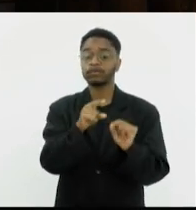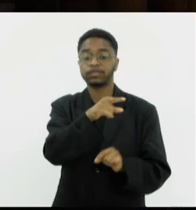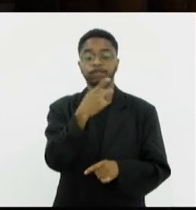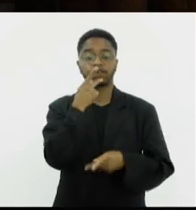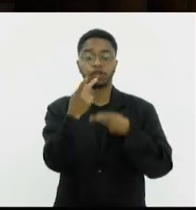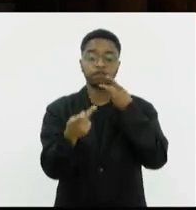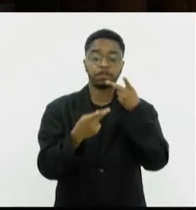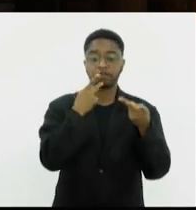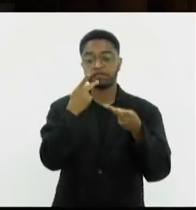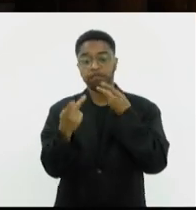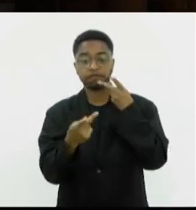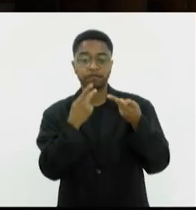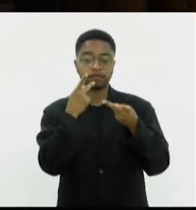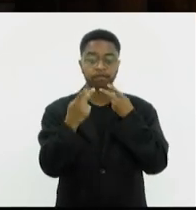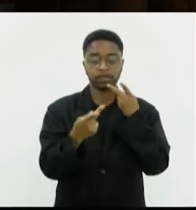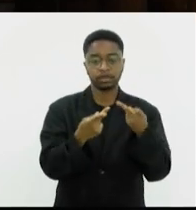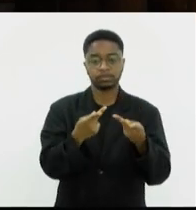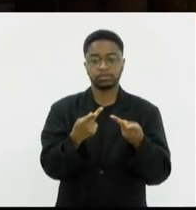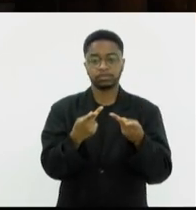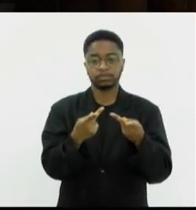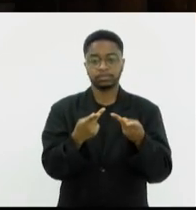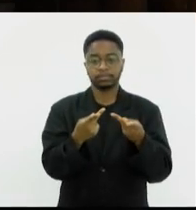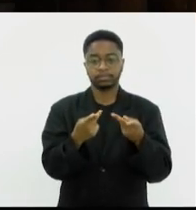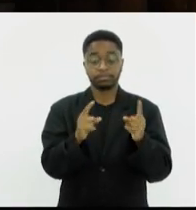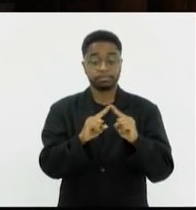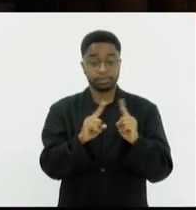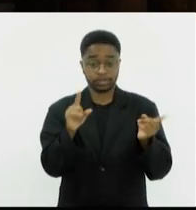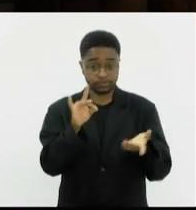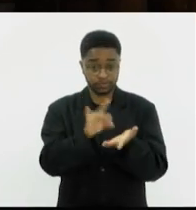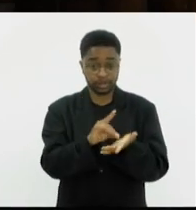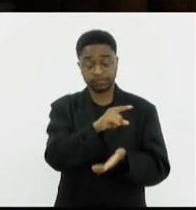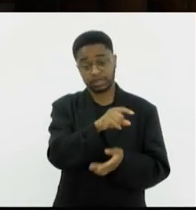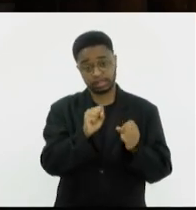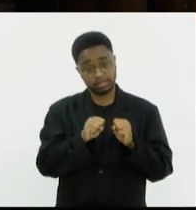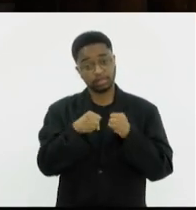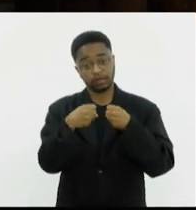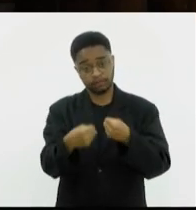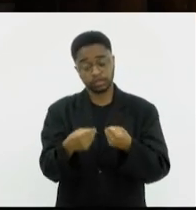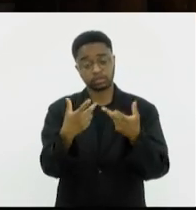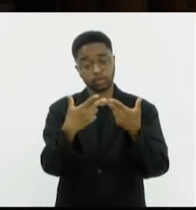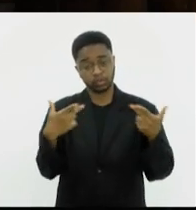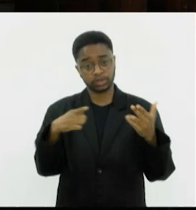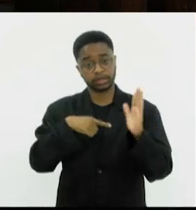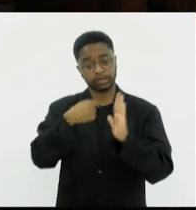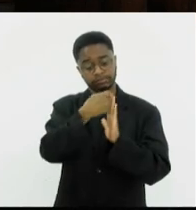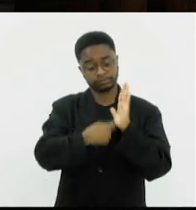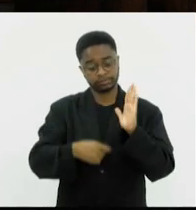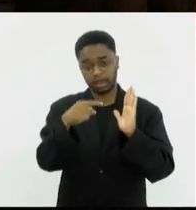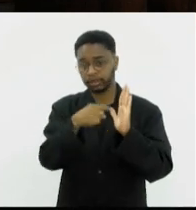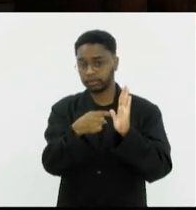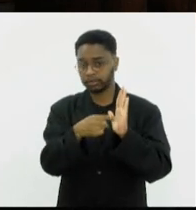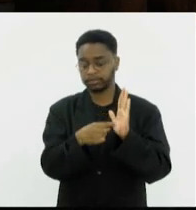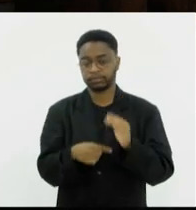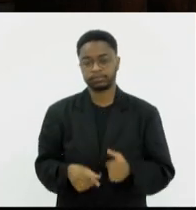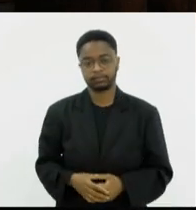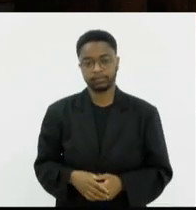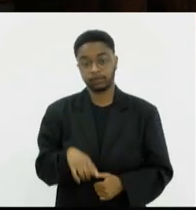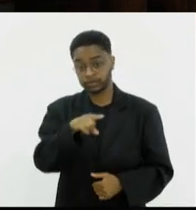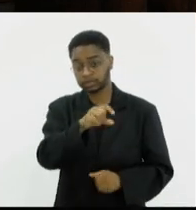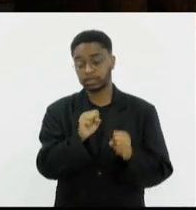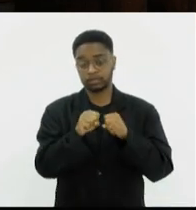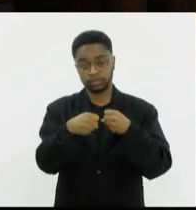falou, rebolou para lá, rebolou para cá, mas o senhor defende exatamente o que está aqui. É isso que o senhor